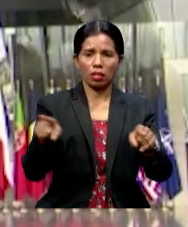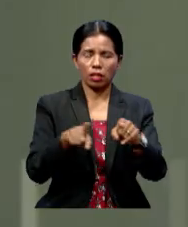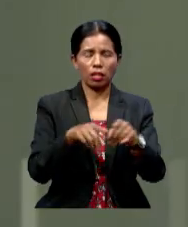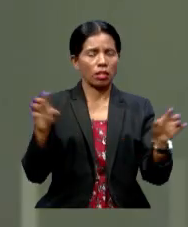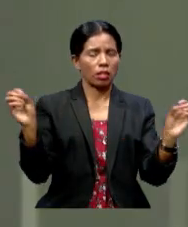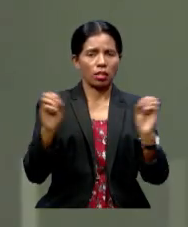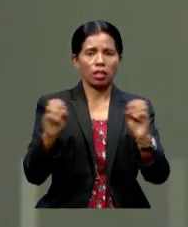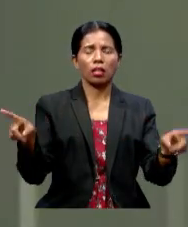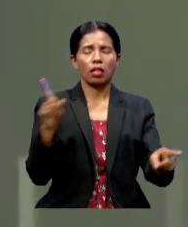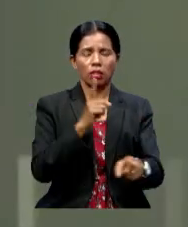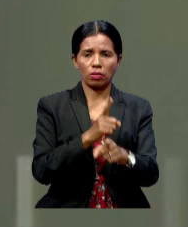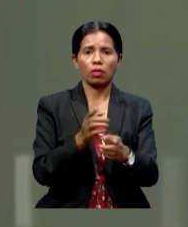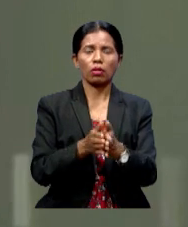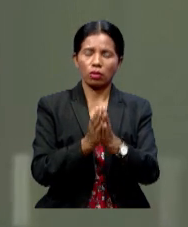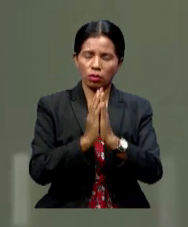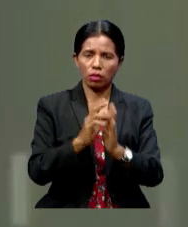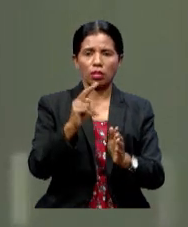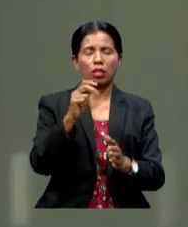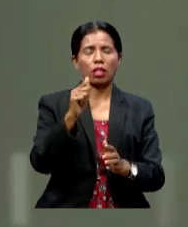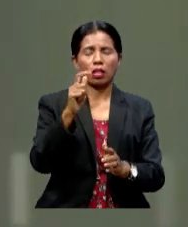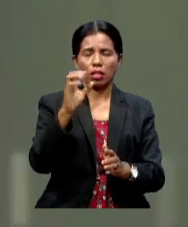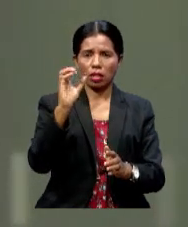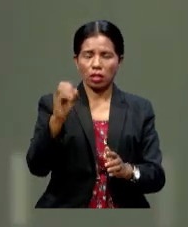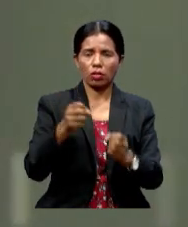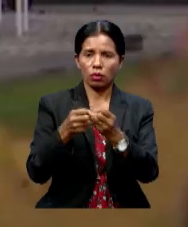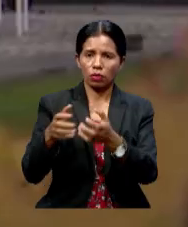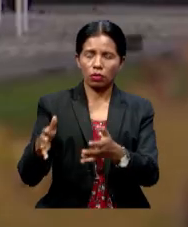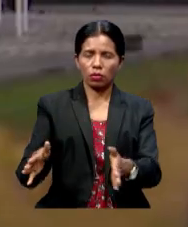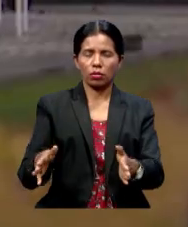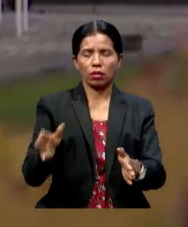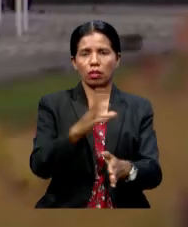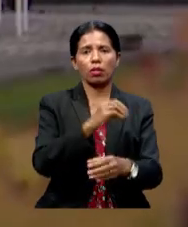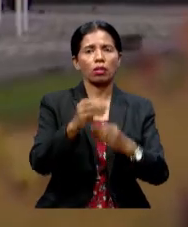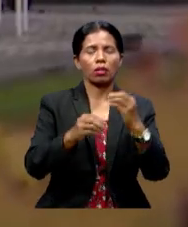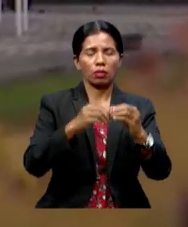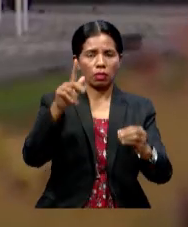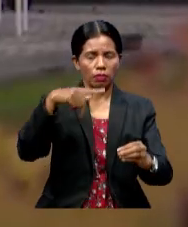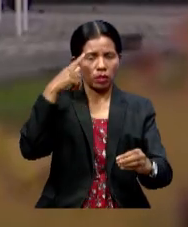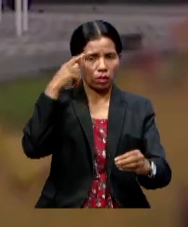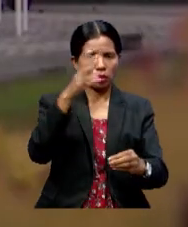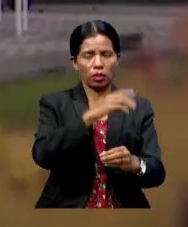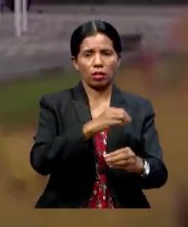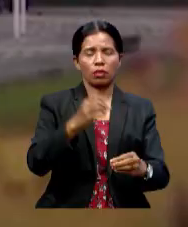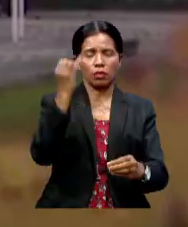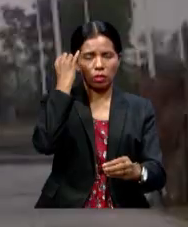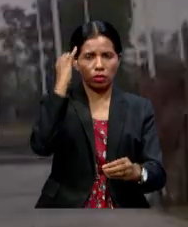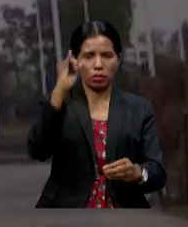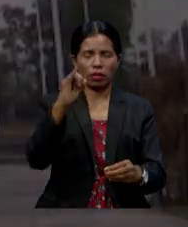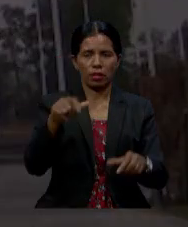ia base, não nia russo banato, ato russo tia nia mentalidade, conaba política, no ideologia né.